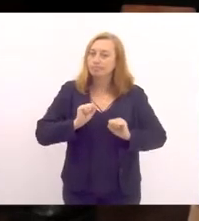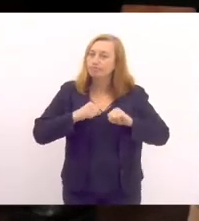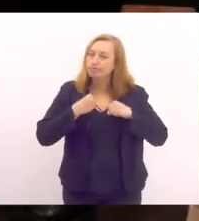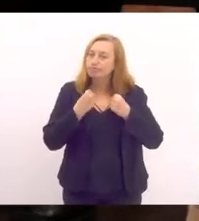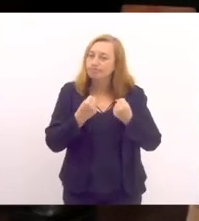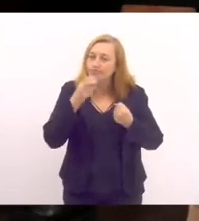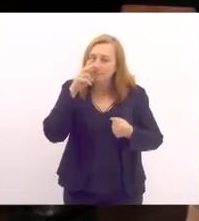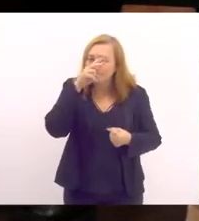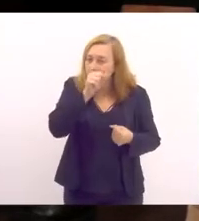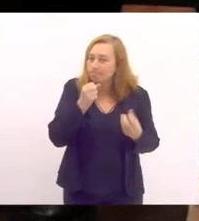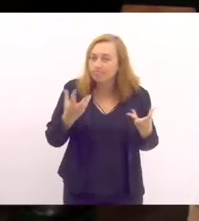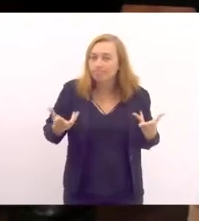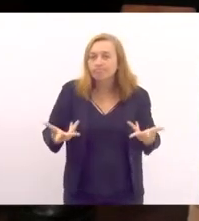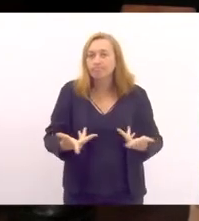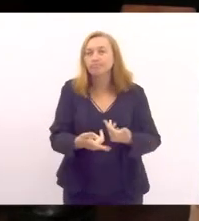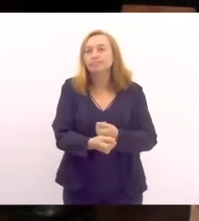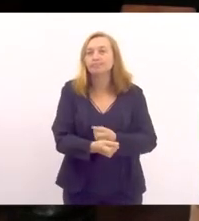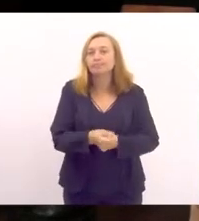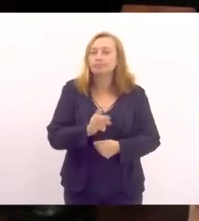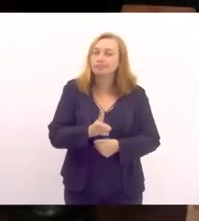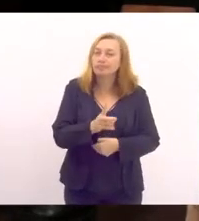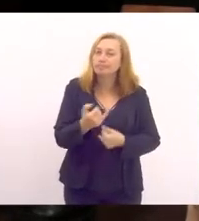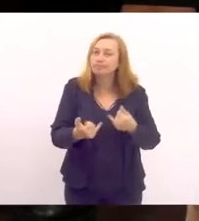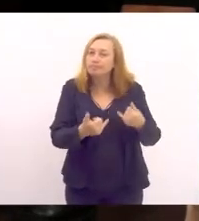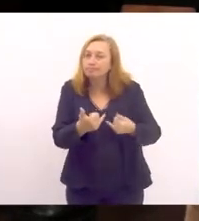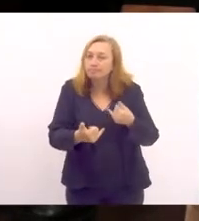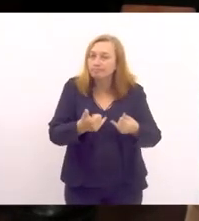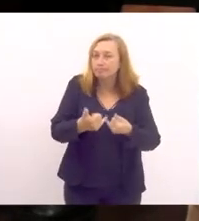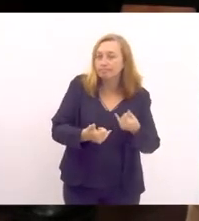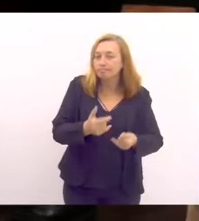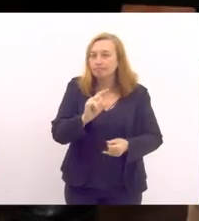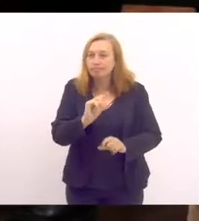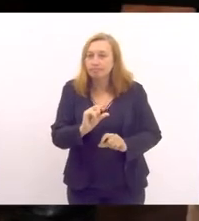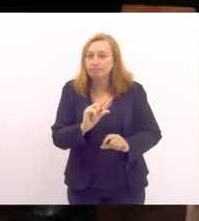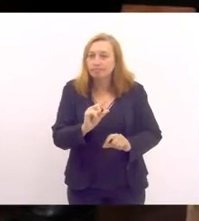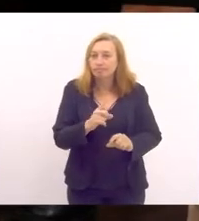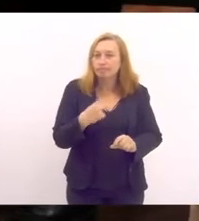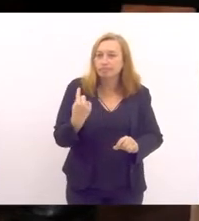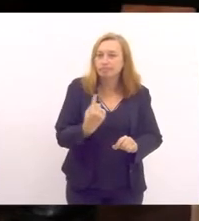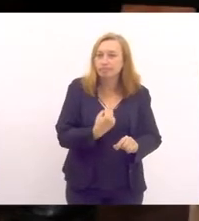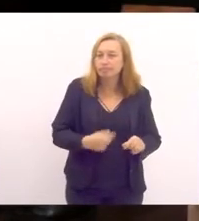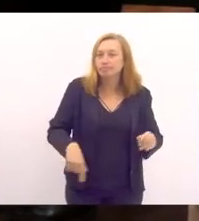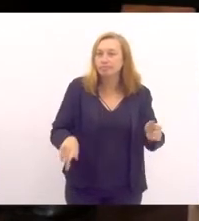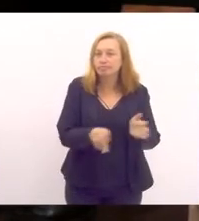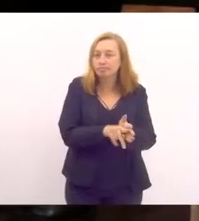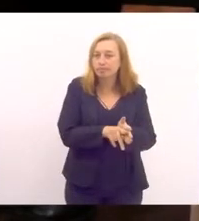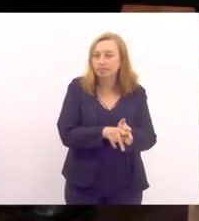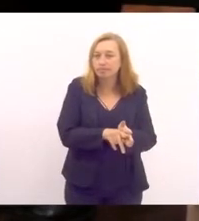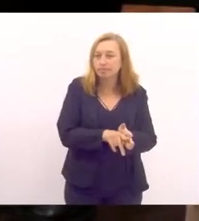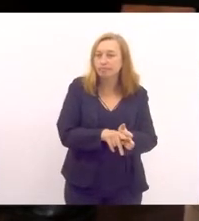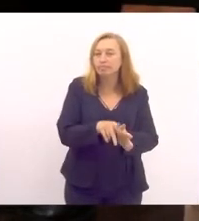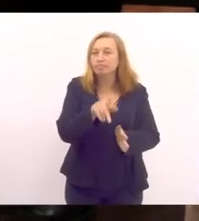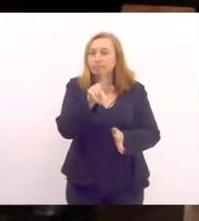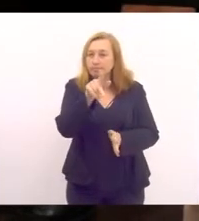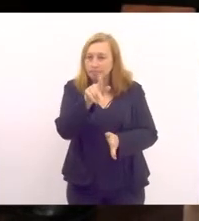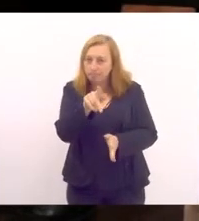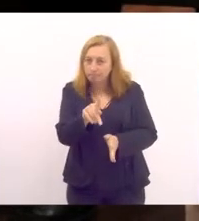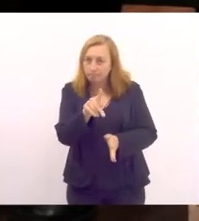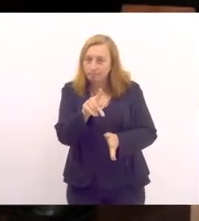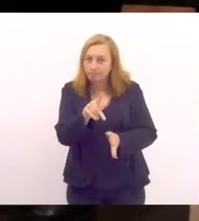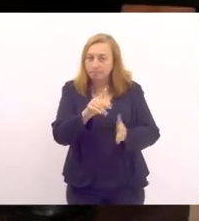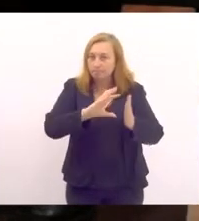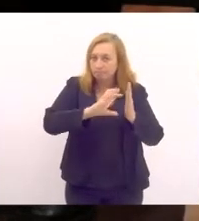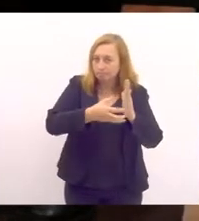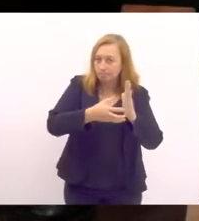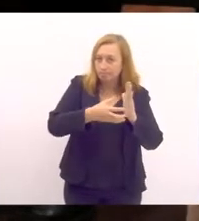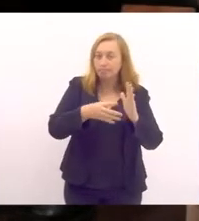é impressionante. Eu sempre faço uma brincadeirinha de dizer que somos todos do PT, do Partido do Turismo.